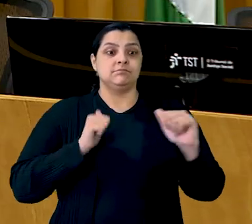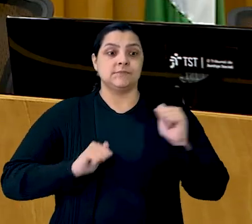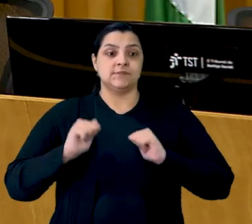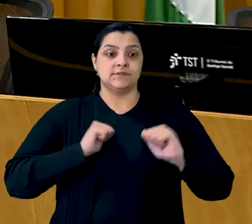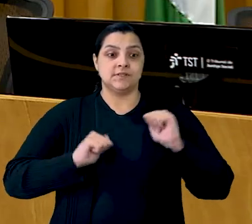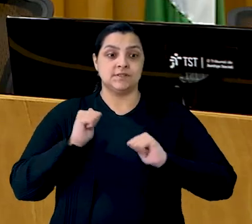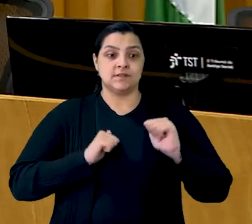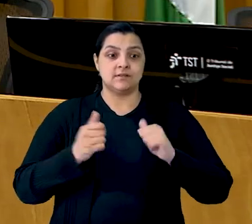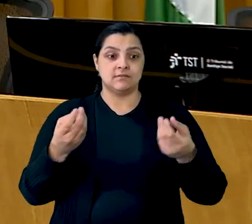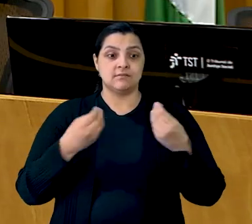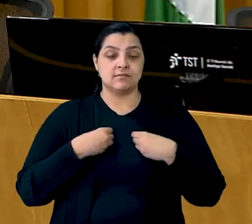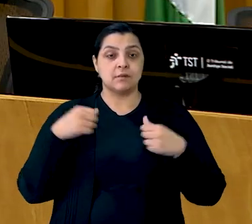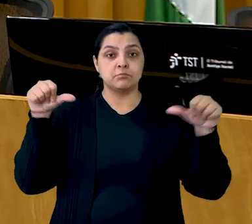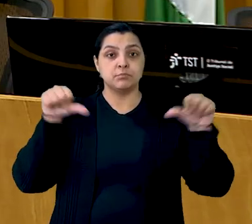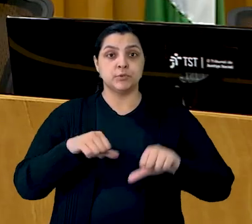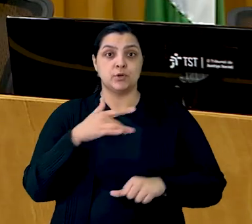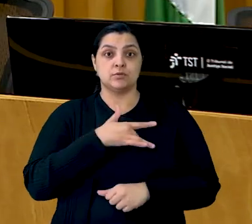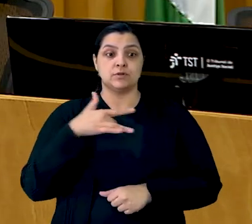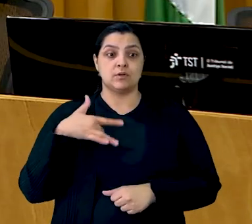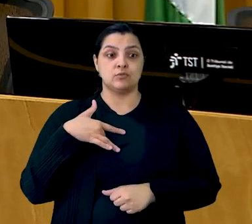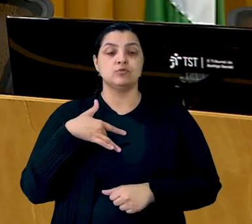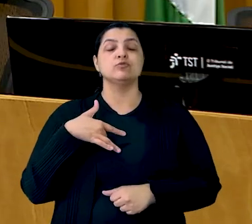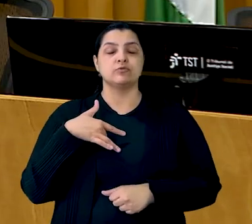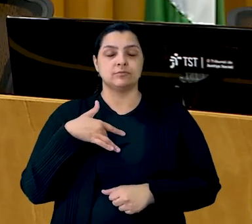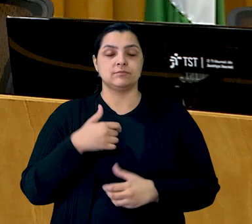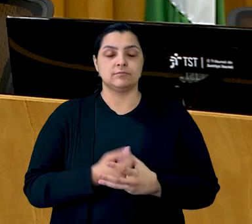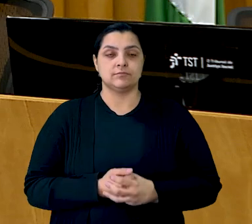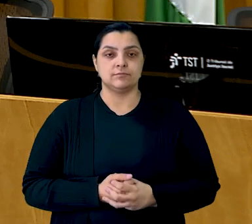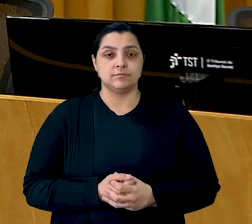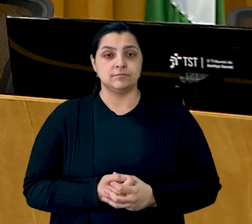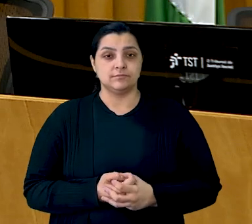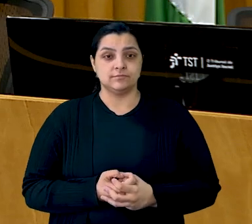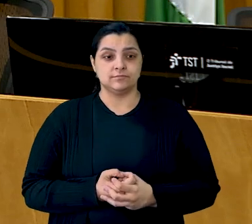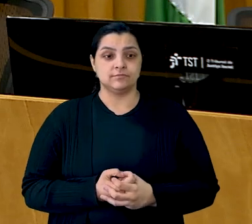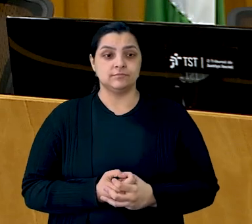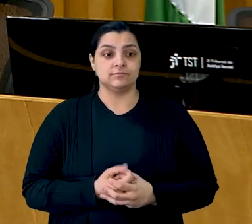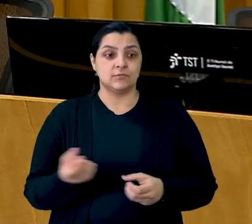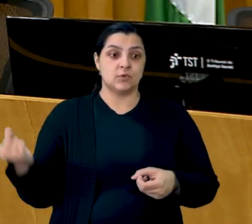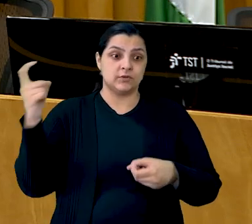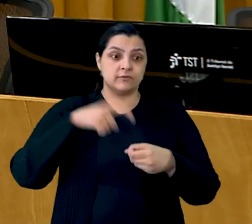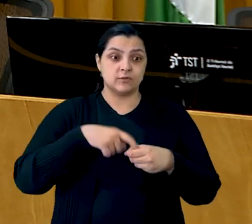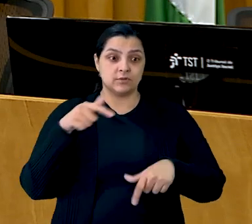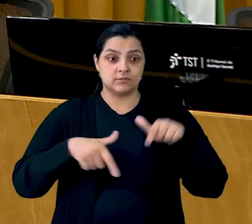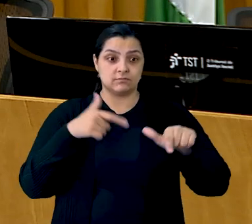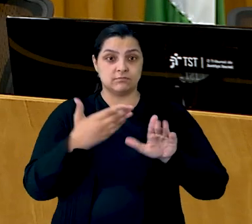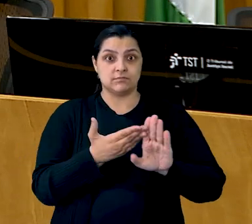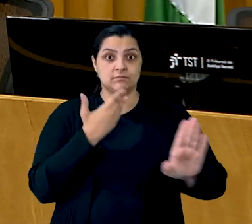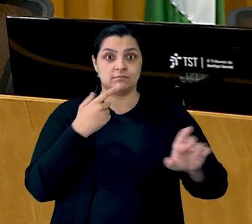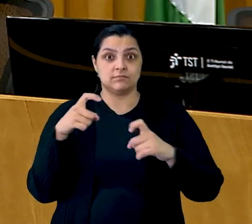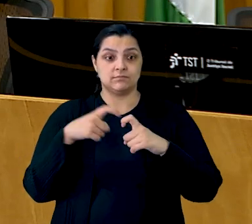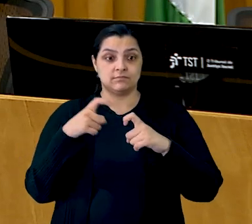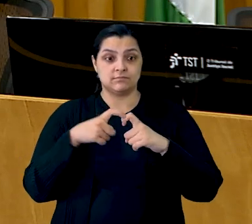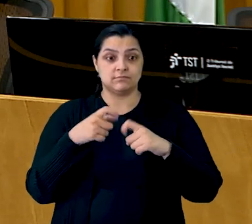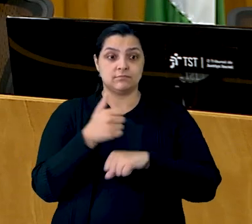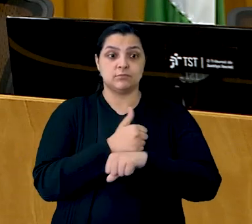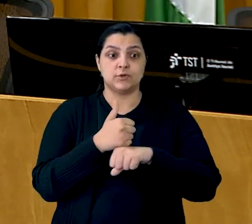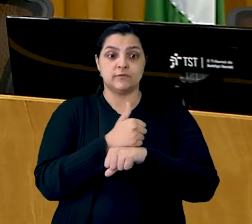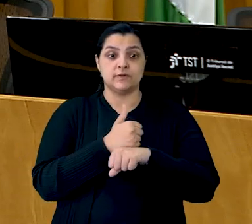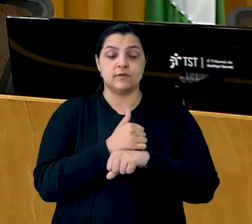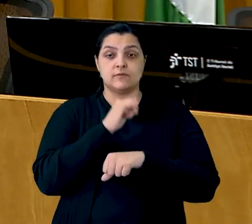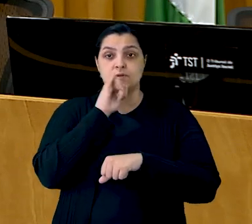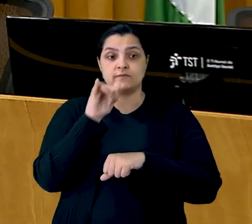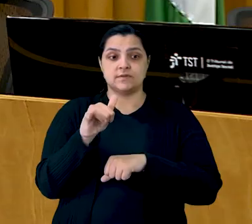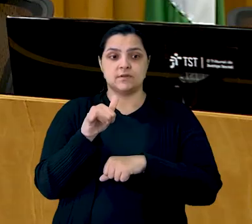crises de ansiedade e agravado o quadro de saúde mental dele. Ao retornar às atividades após o afastamento médico,